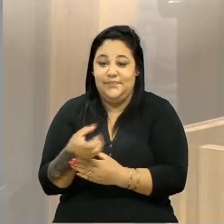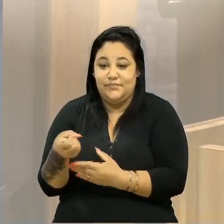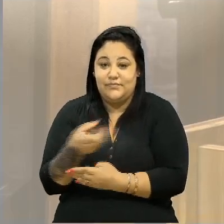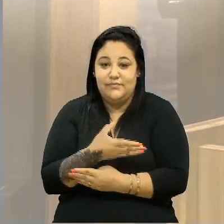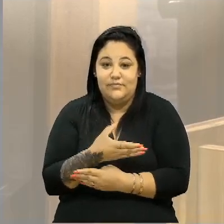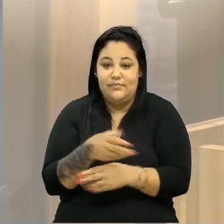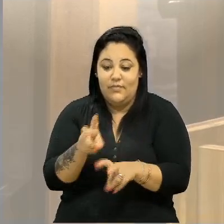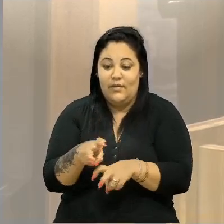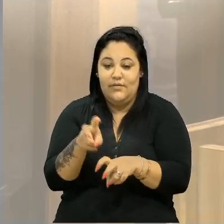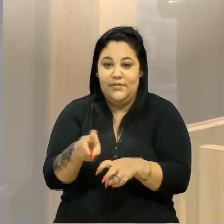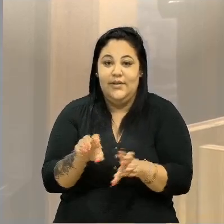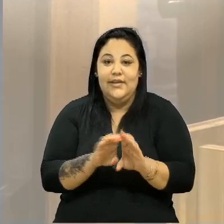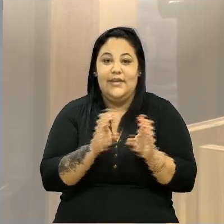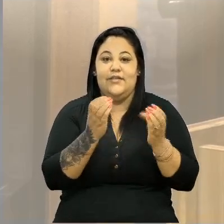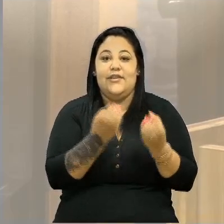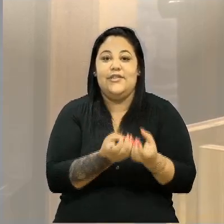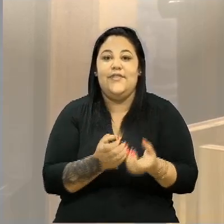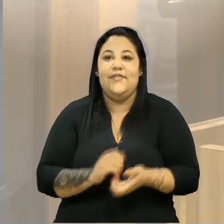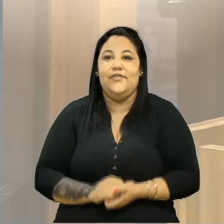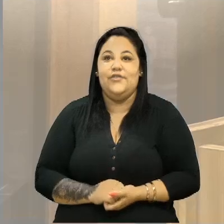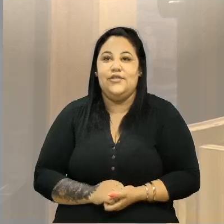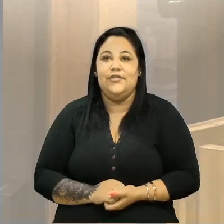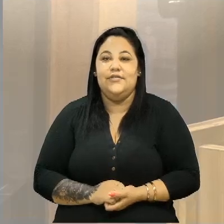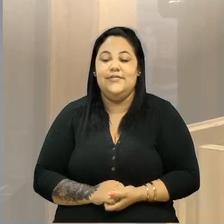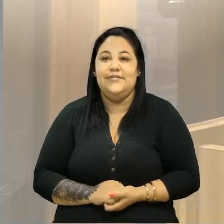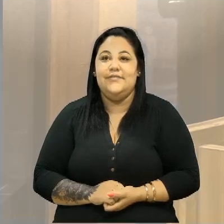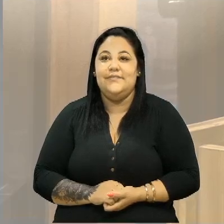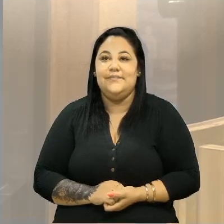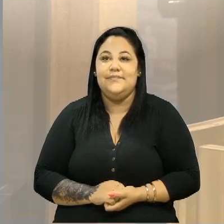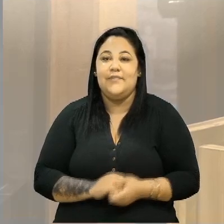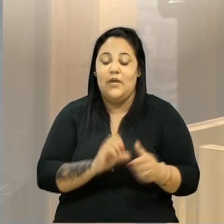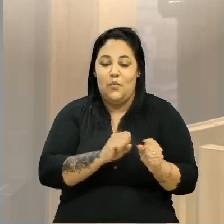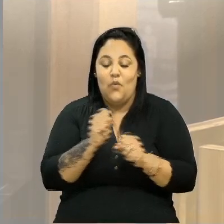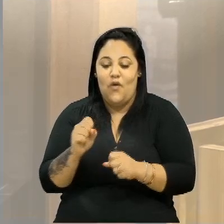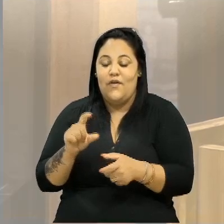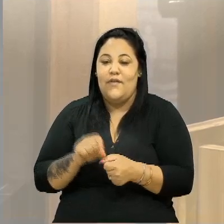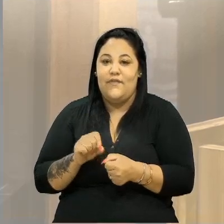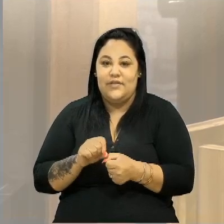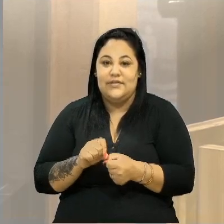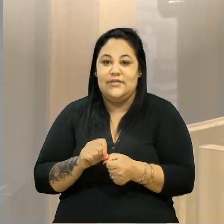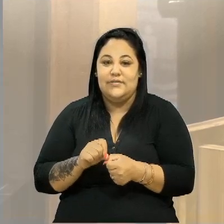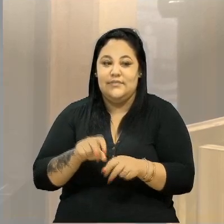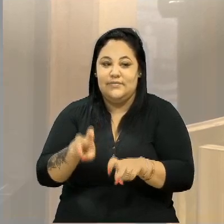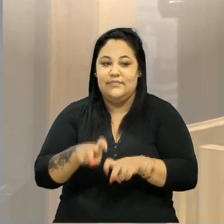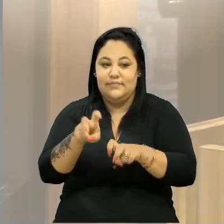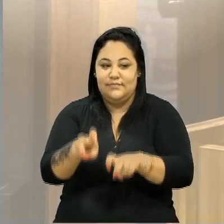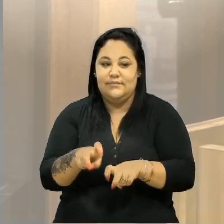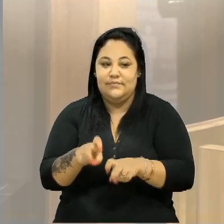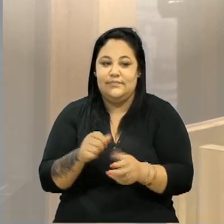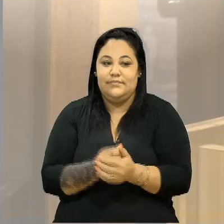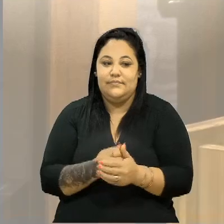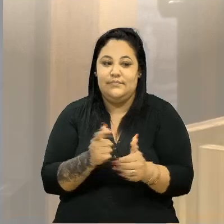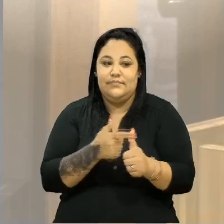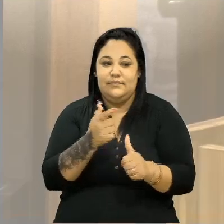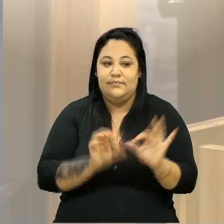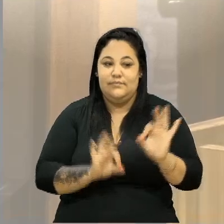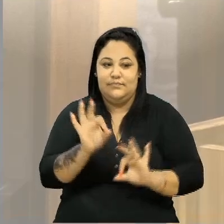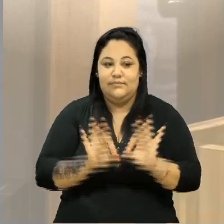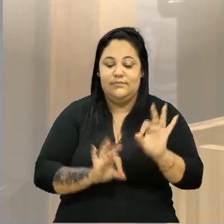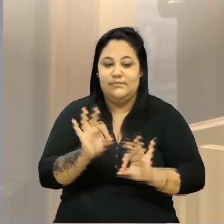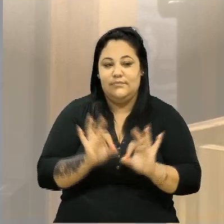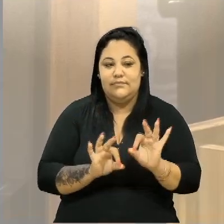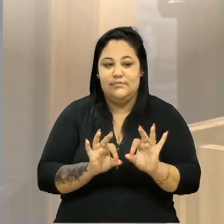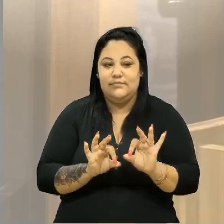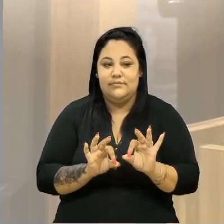muito a população nos bairros, onde tem áreas que podem ser feitas hortas comunitárias. Participei do projeto também com emenda